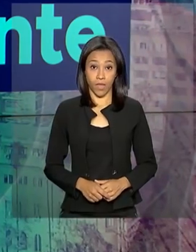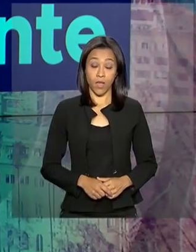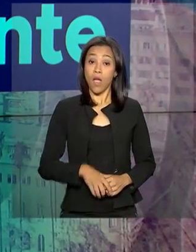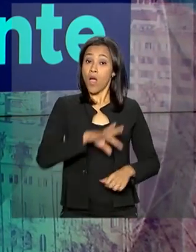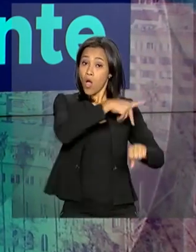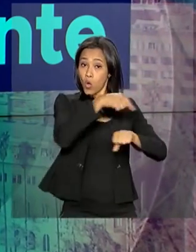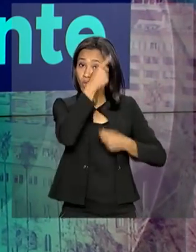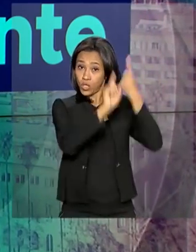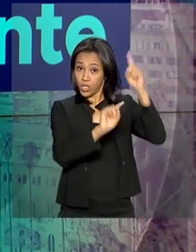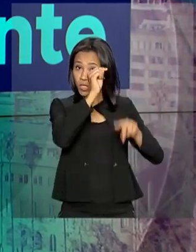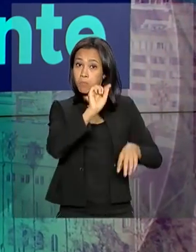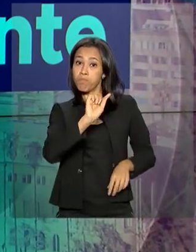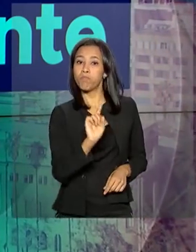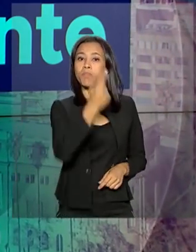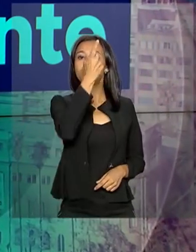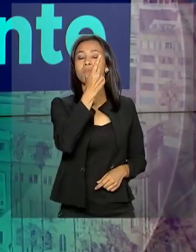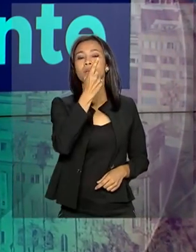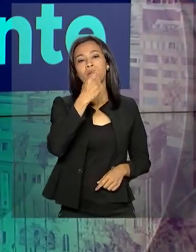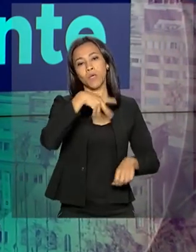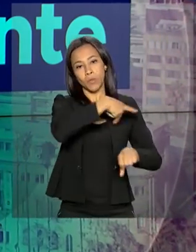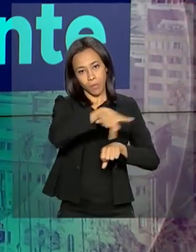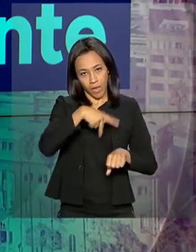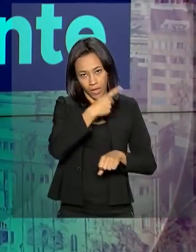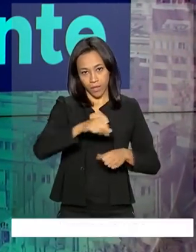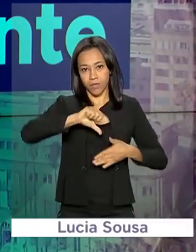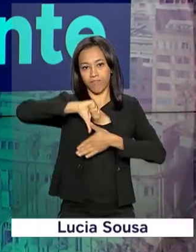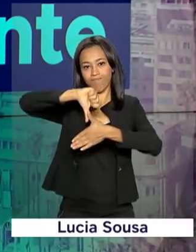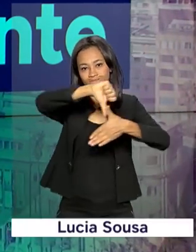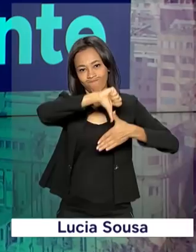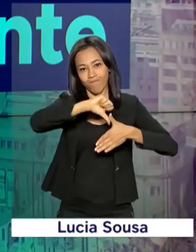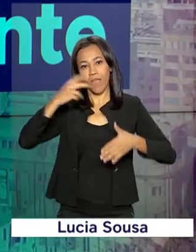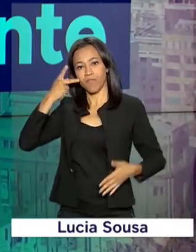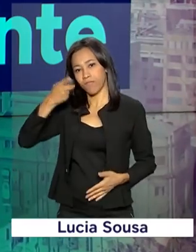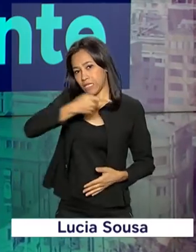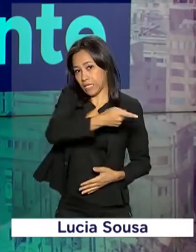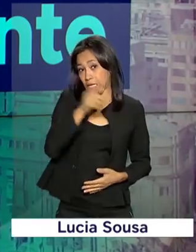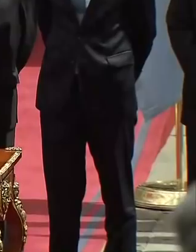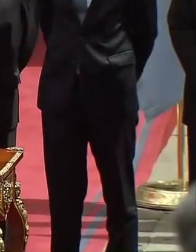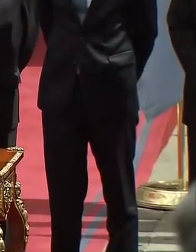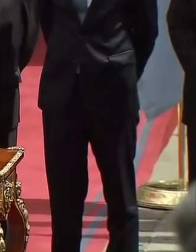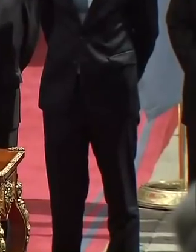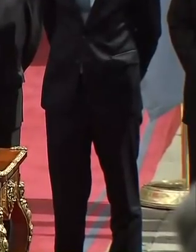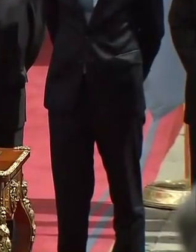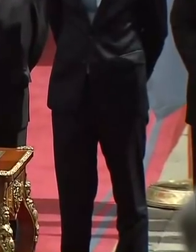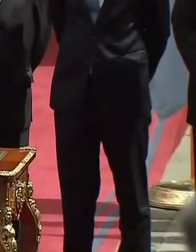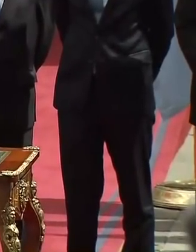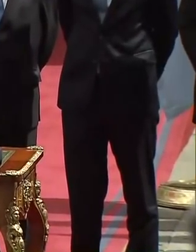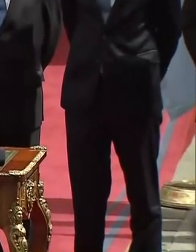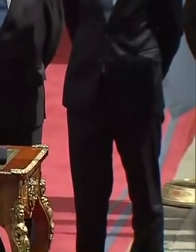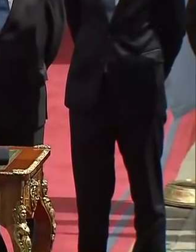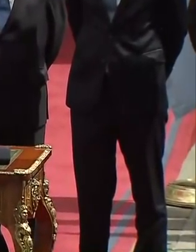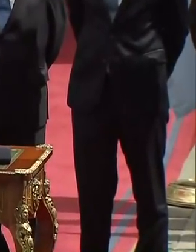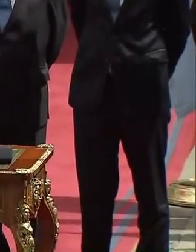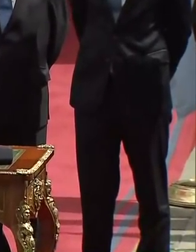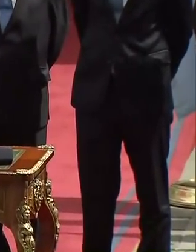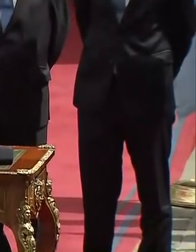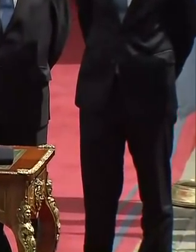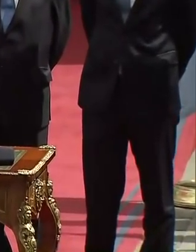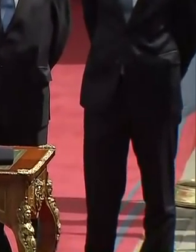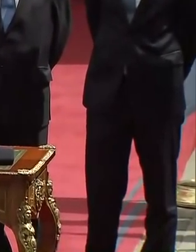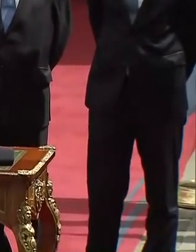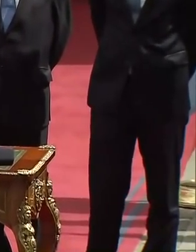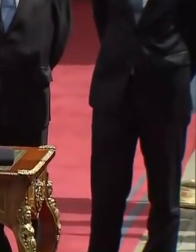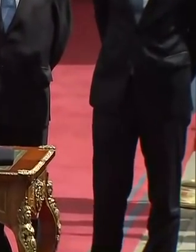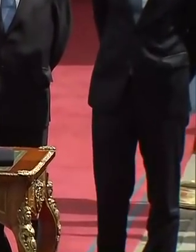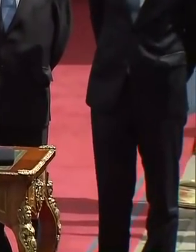O Chile foi o primeiro país da América do Sul visitado pelo presidente Jair Bolsonaro. Ao lado de presidentes de países vizinhos,